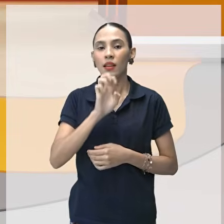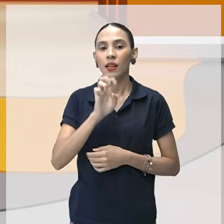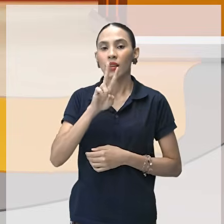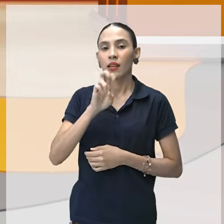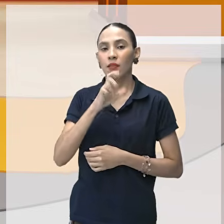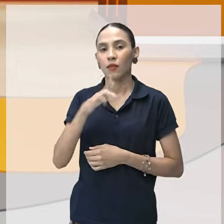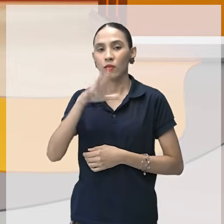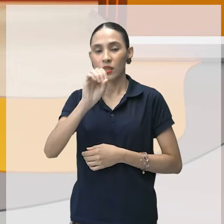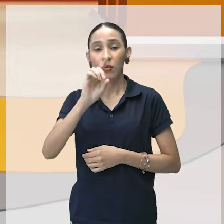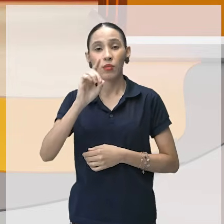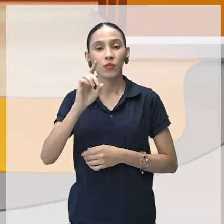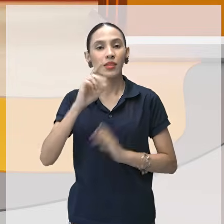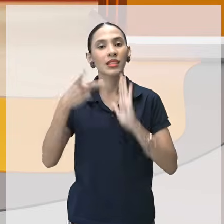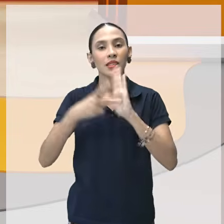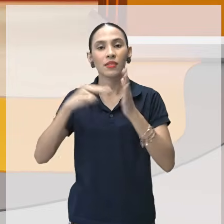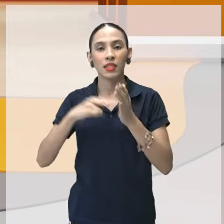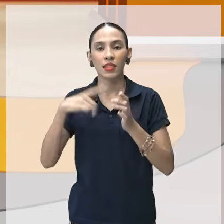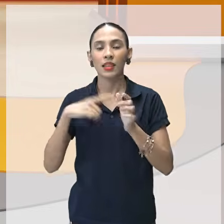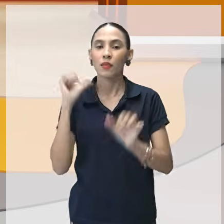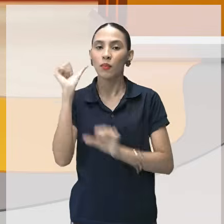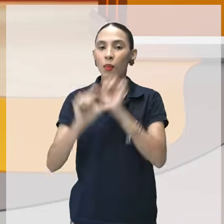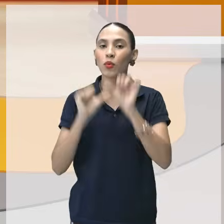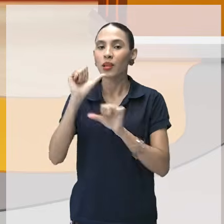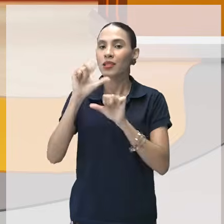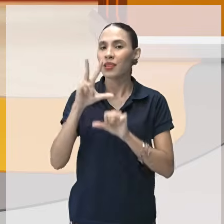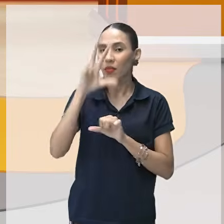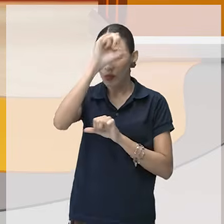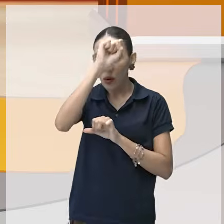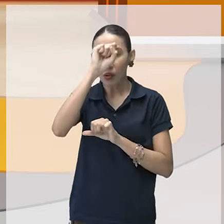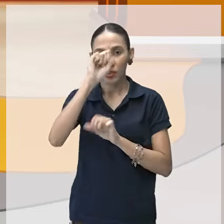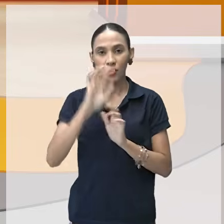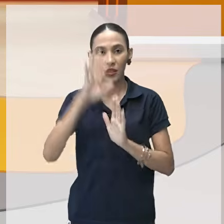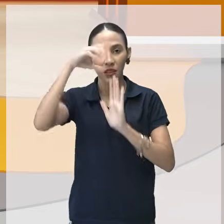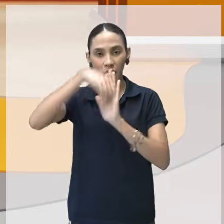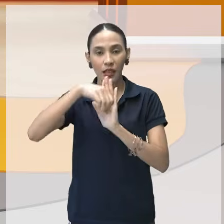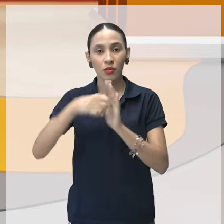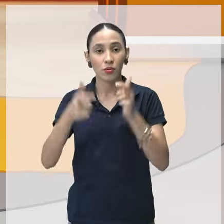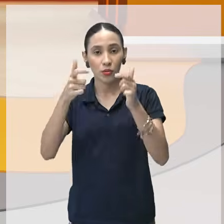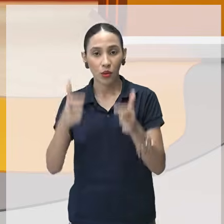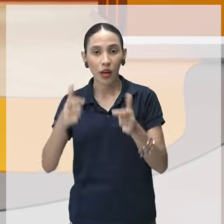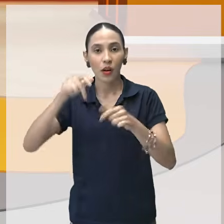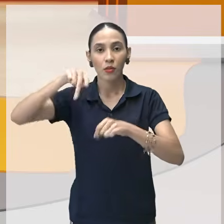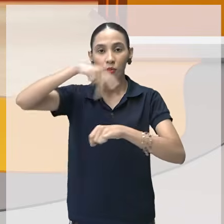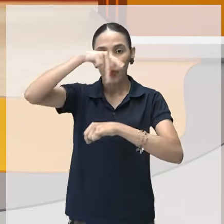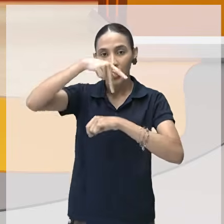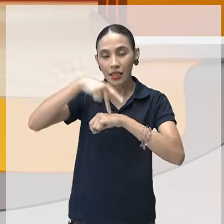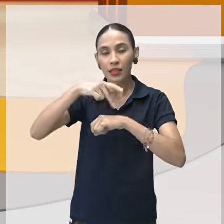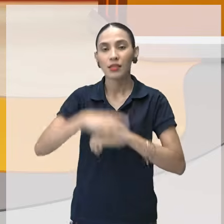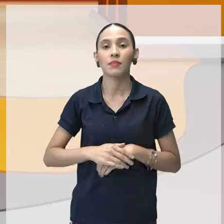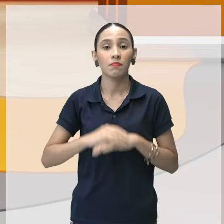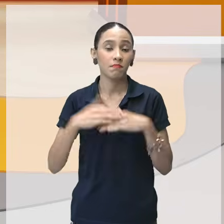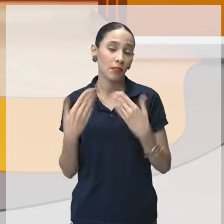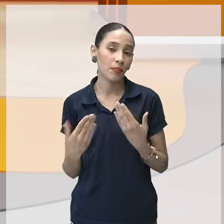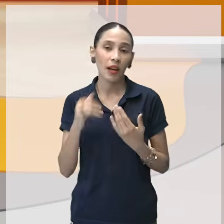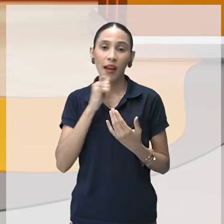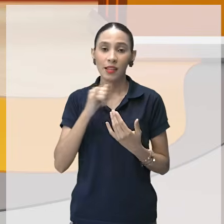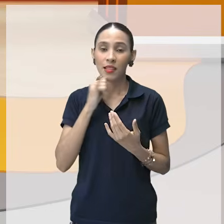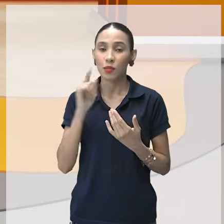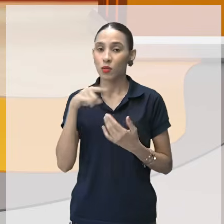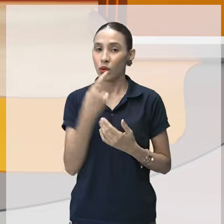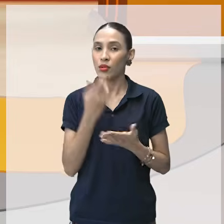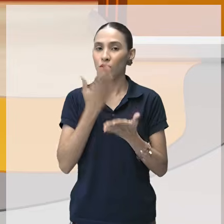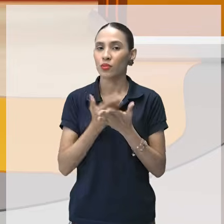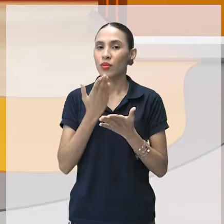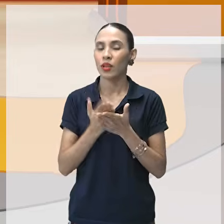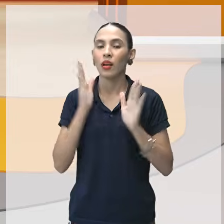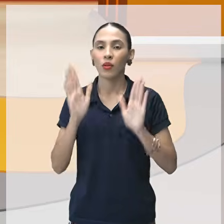quer dizer que teve uma mudança trágica, drástica dentro de um território, dentro de algum lugar. Nesse caso, vamos verificar quais